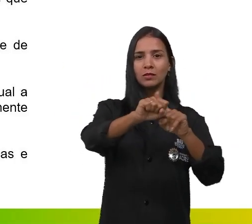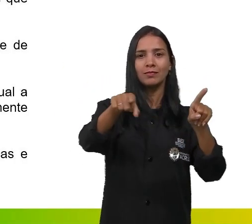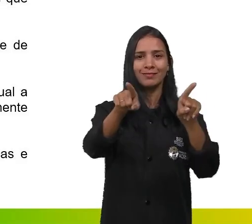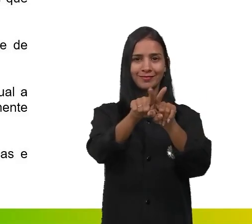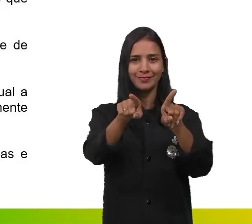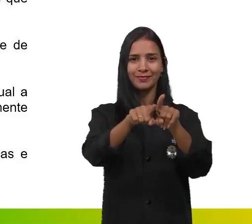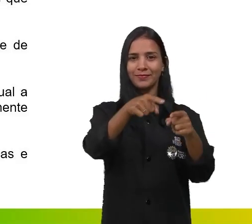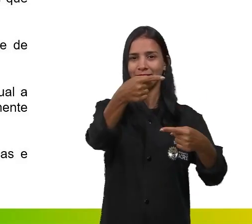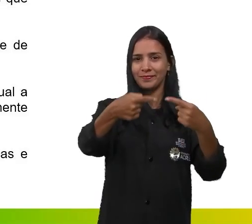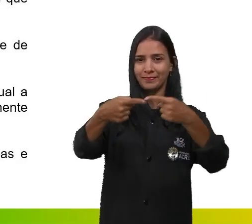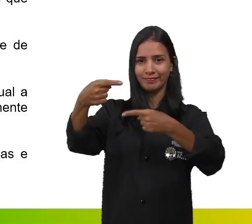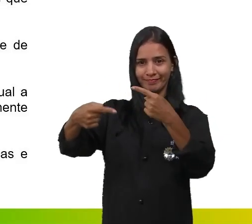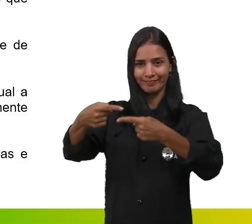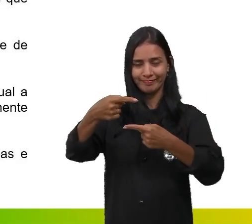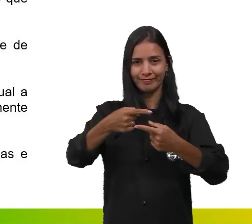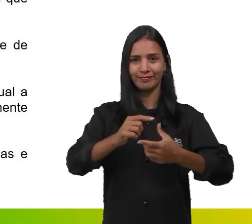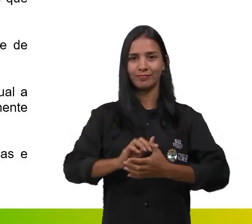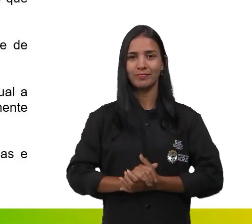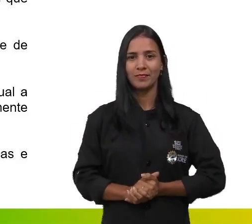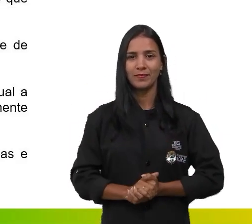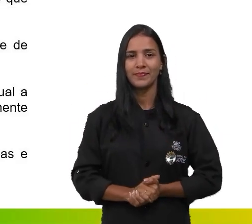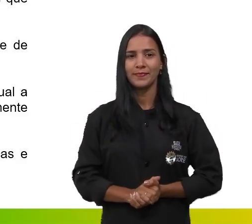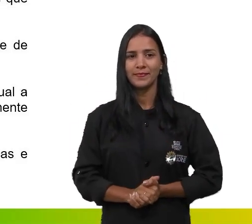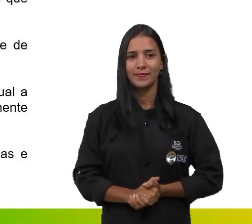construção social e política.